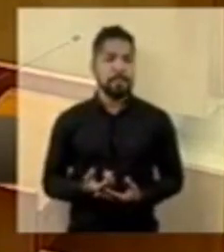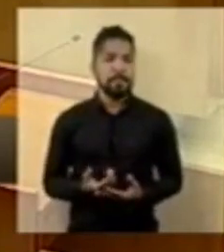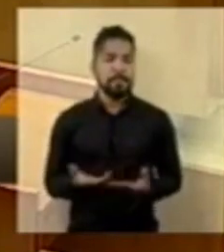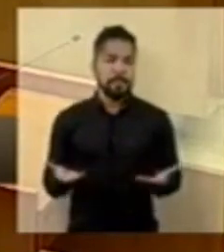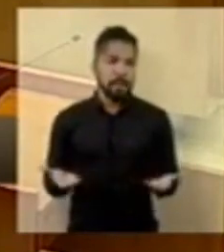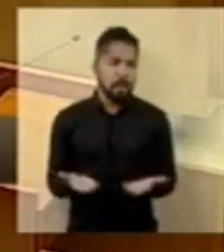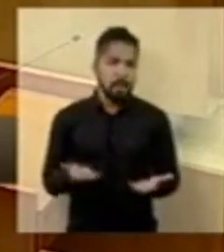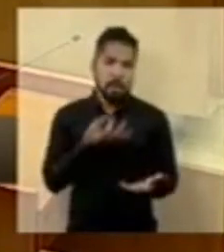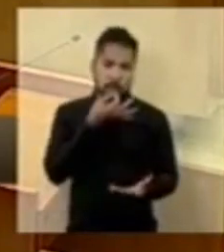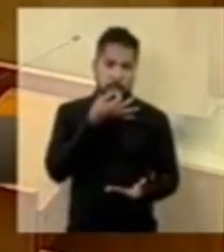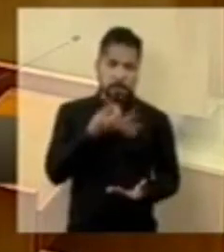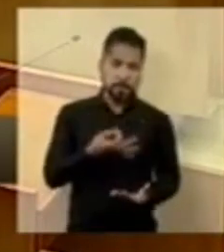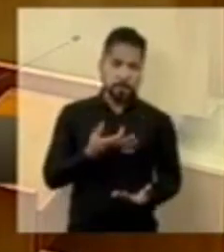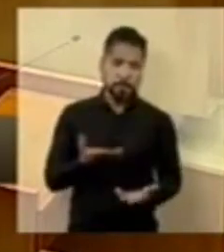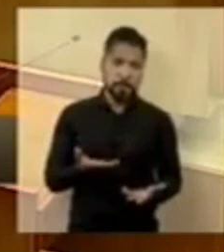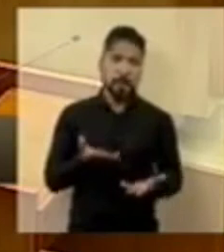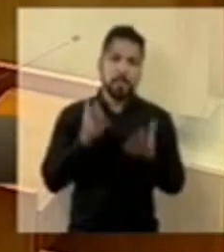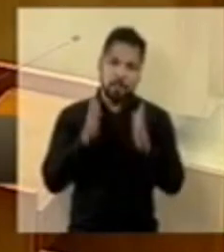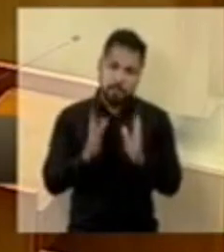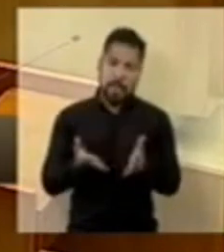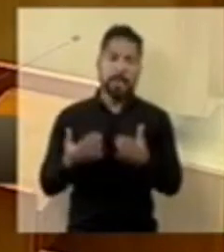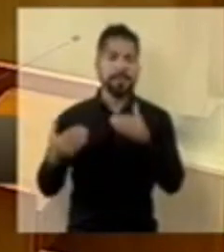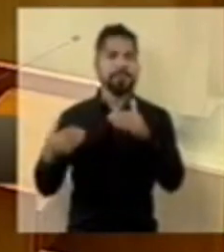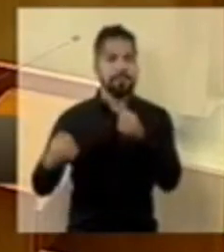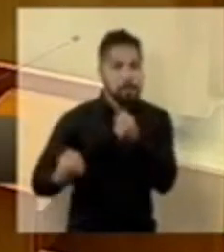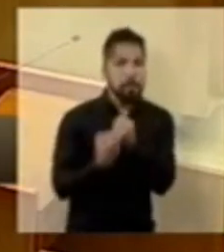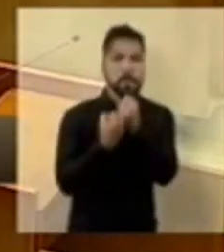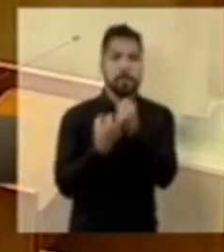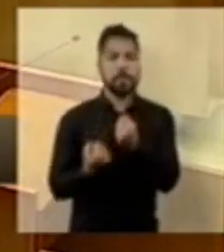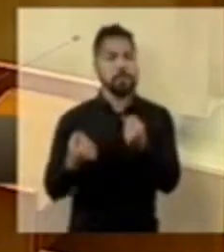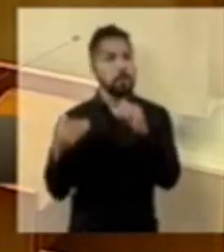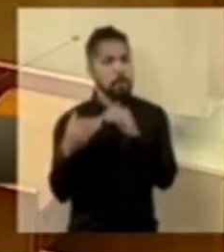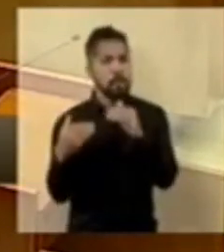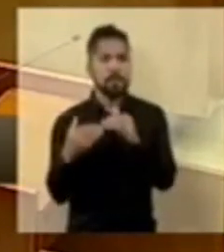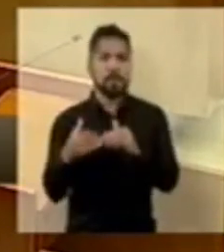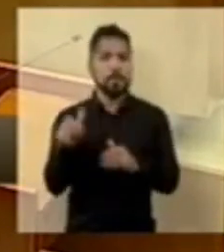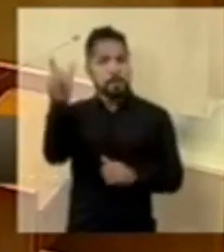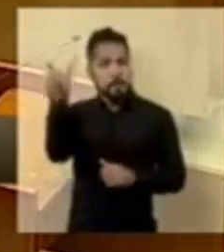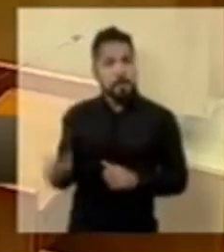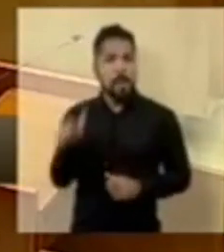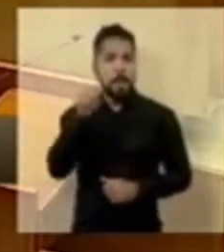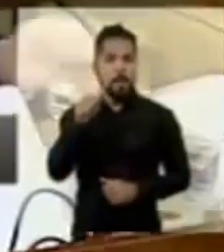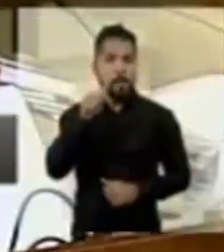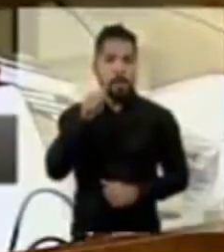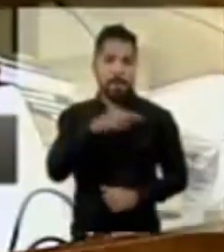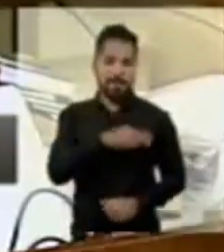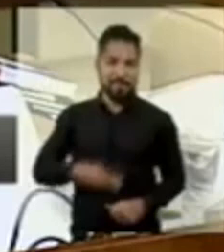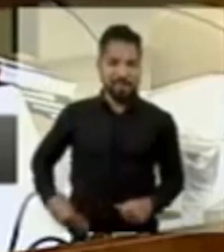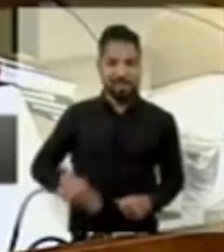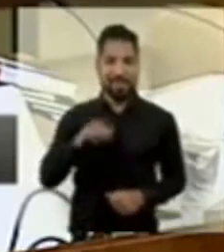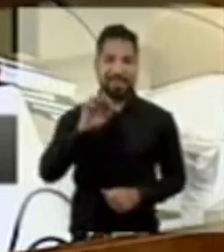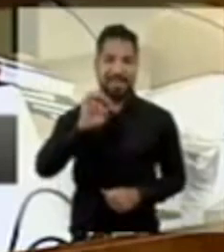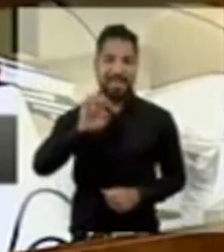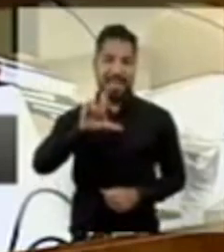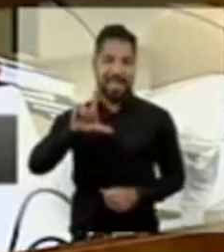posição foi sustentada pela ministra ellen gracie quando